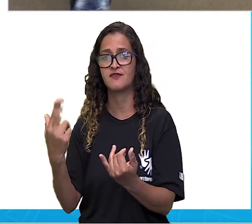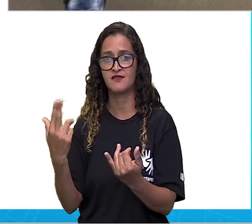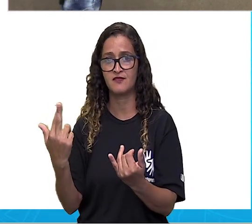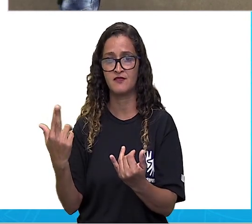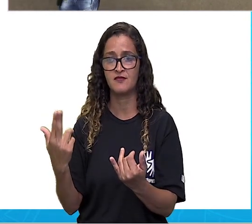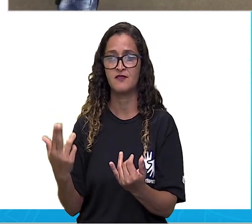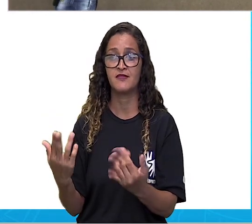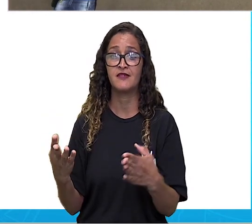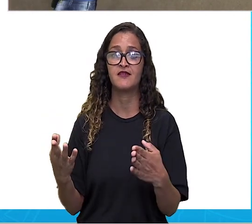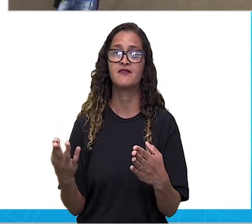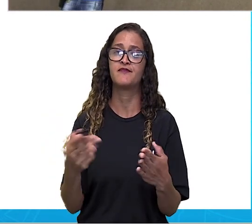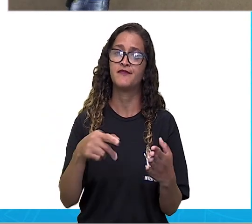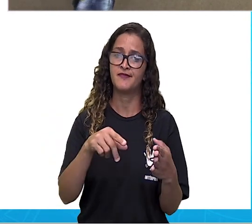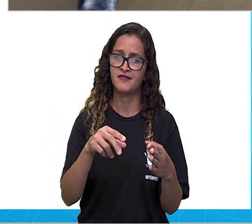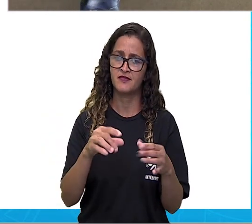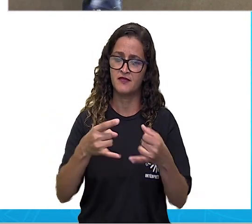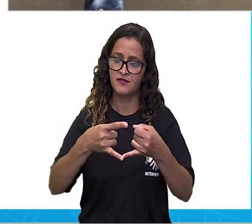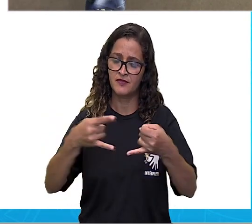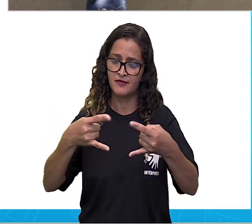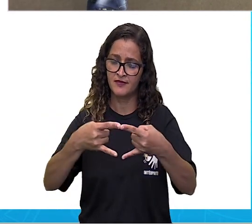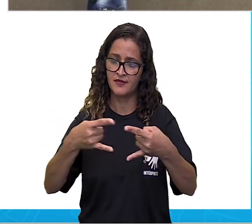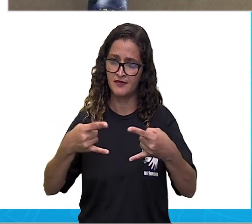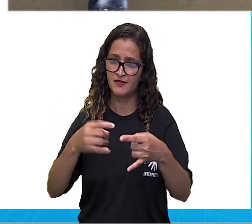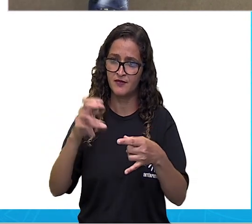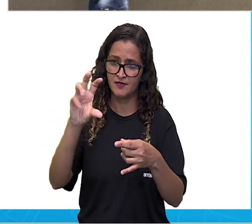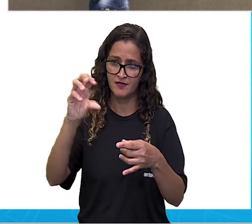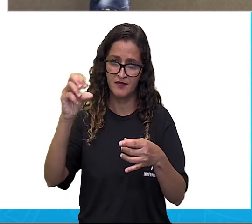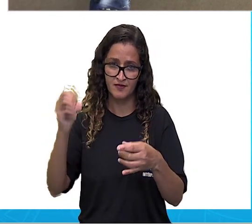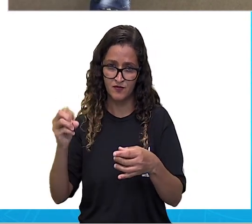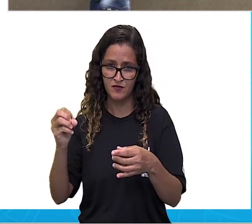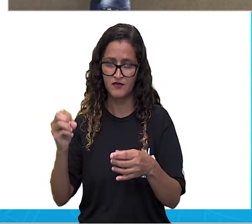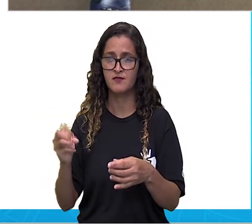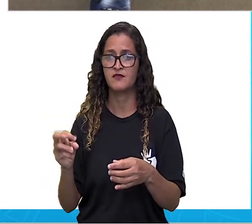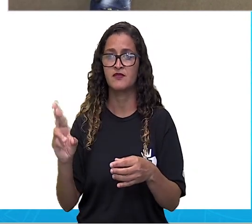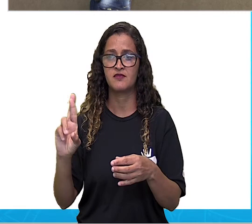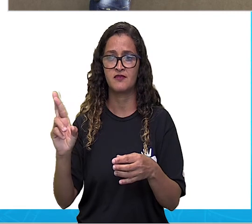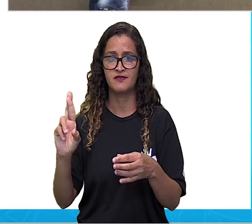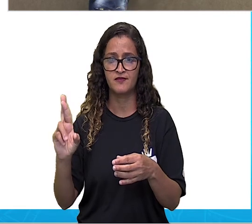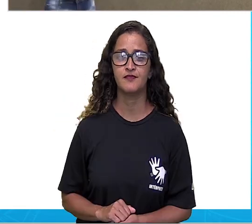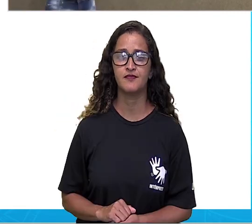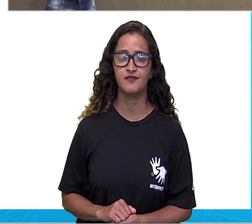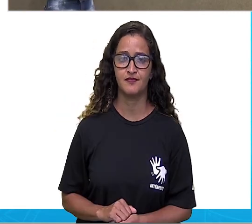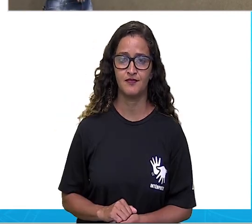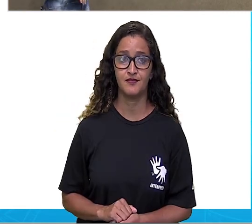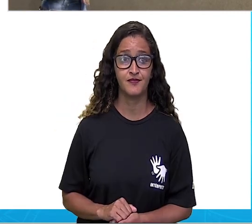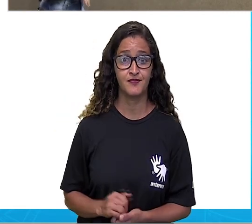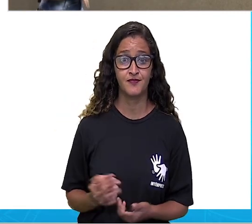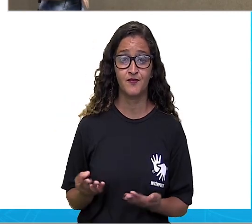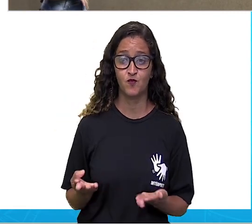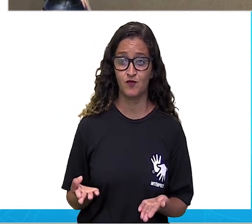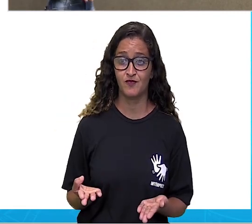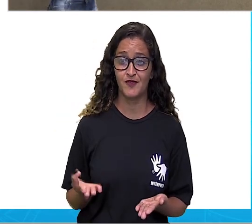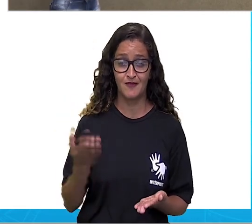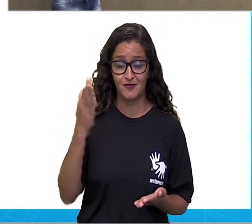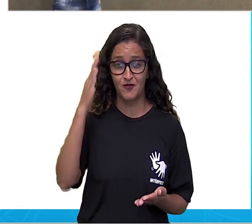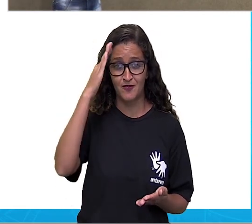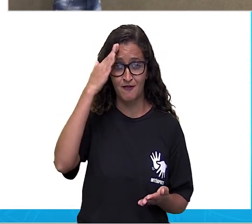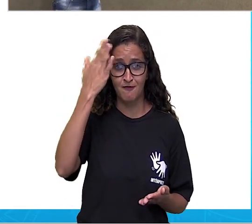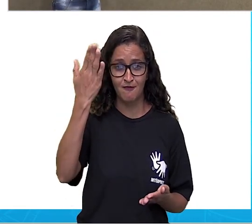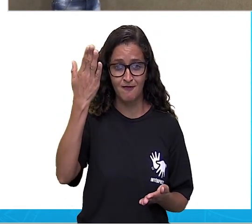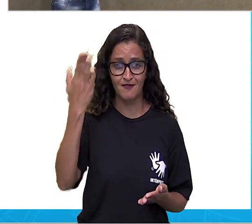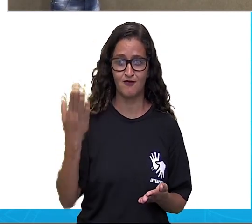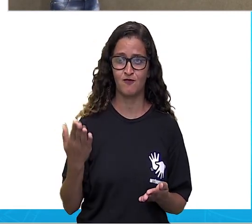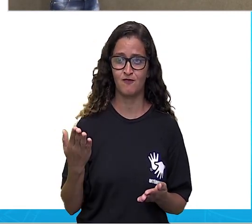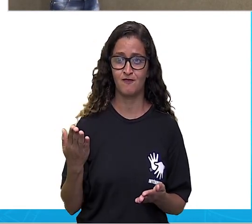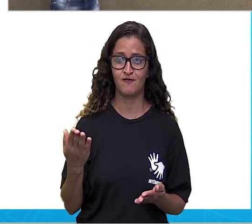de 50 reais. Nós temos 1, 2, 3, 4, 5. Então, 5